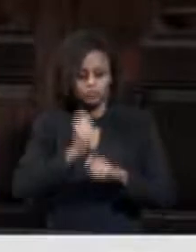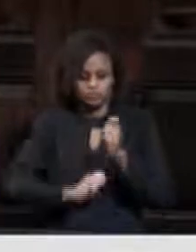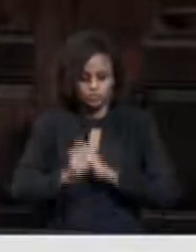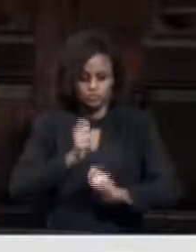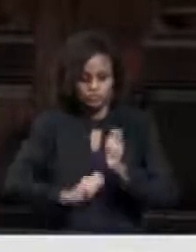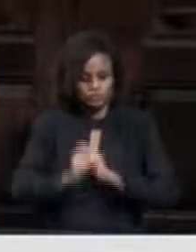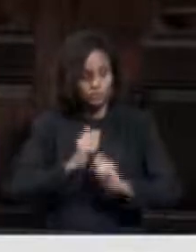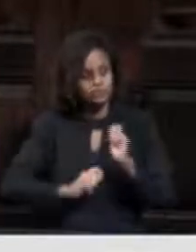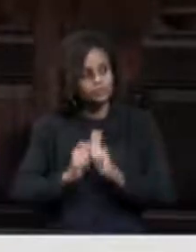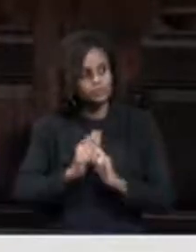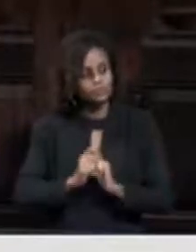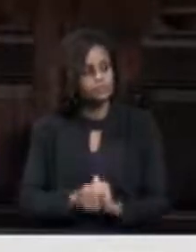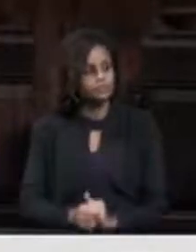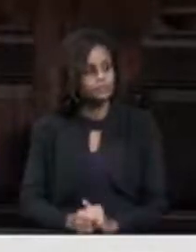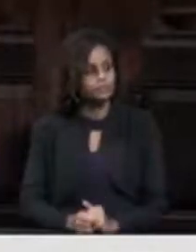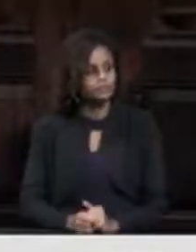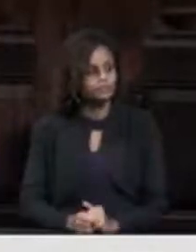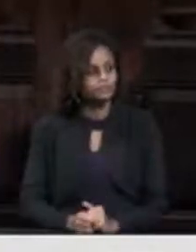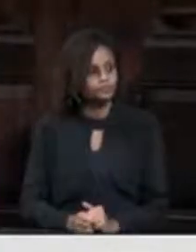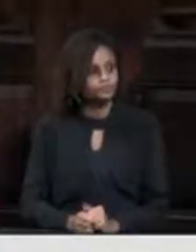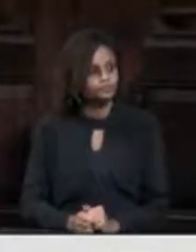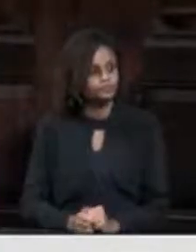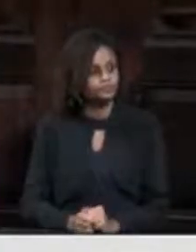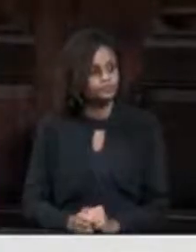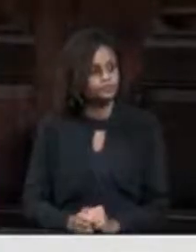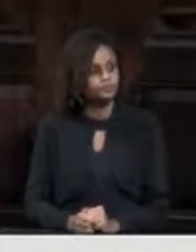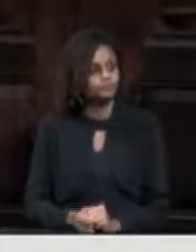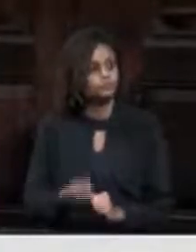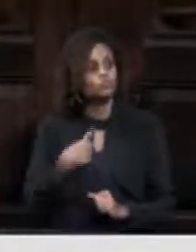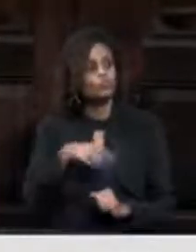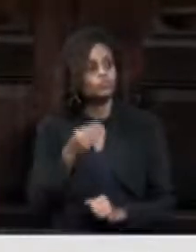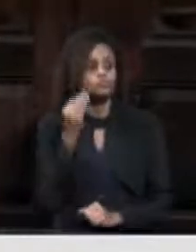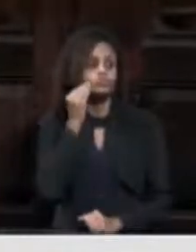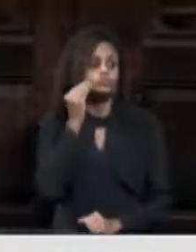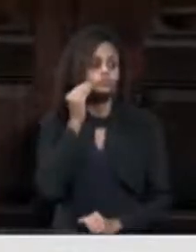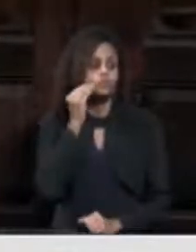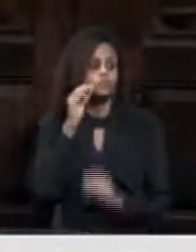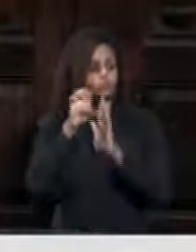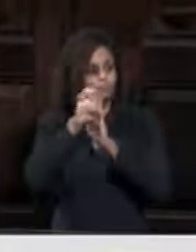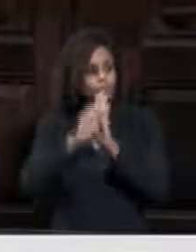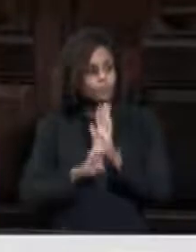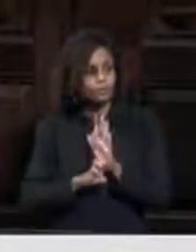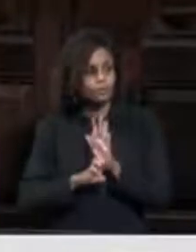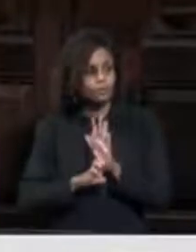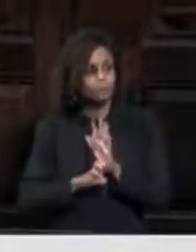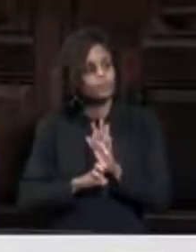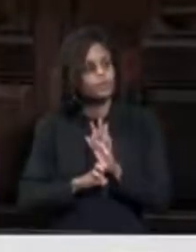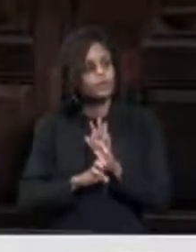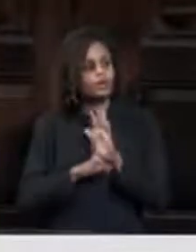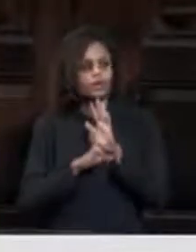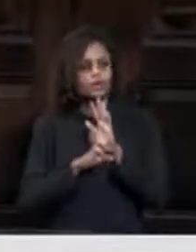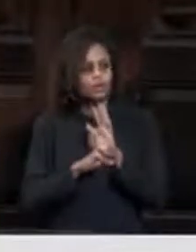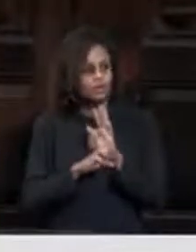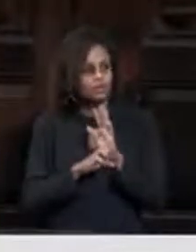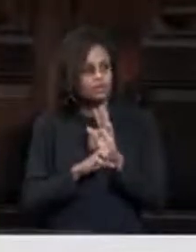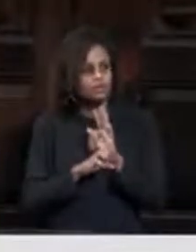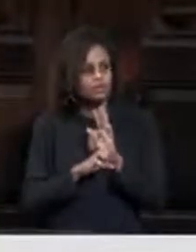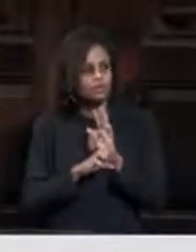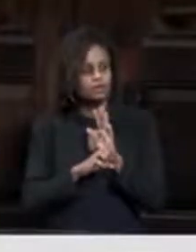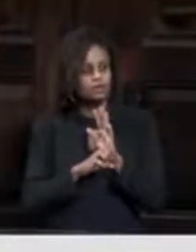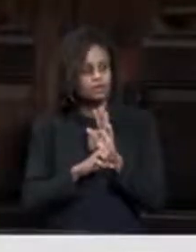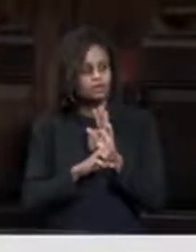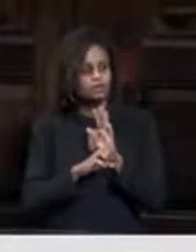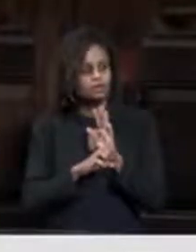anual. E nós apresentamos uma emenda aditiva